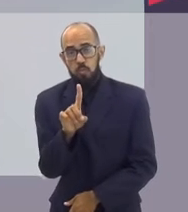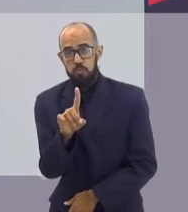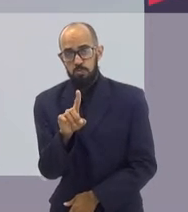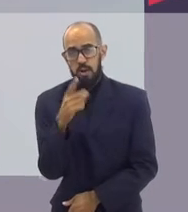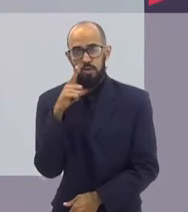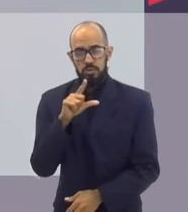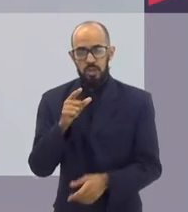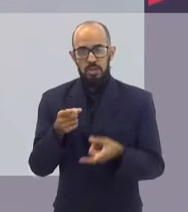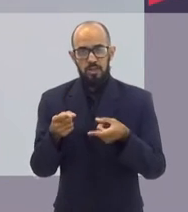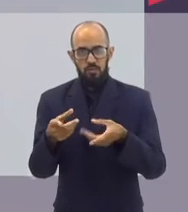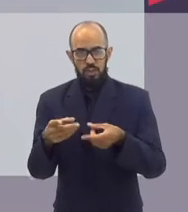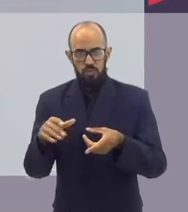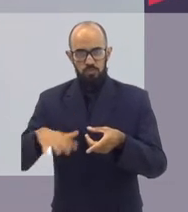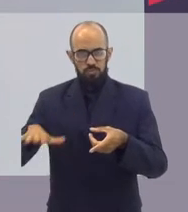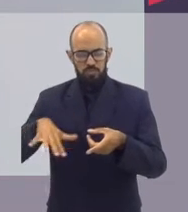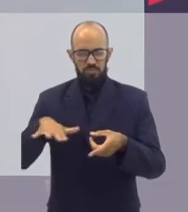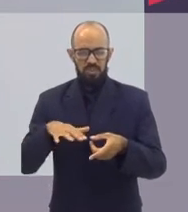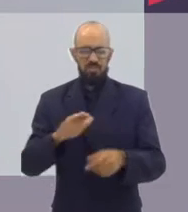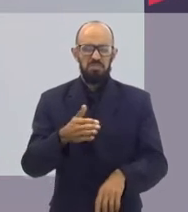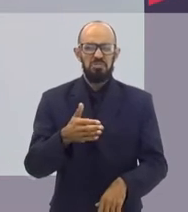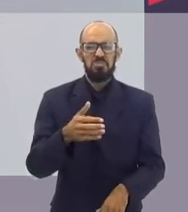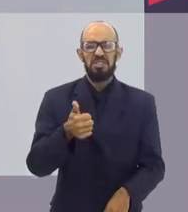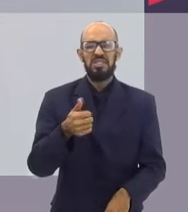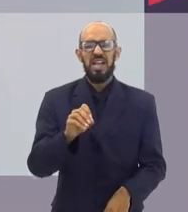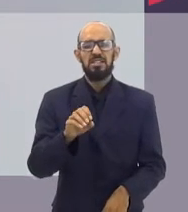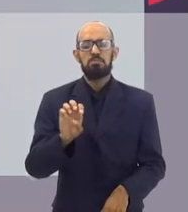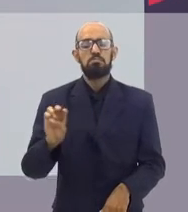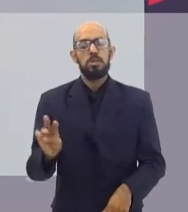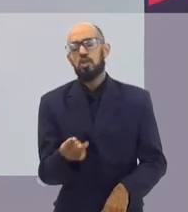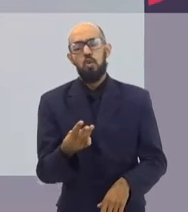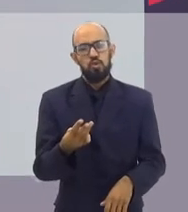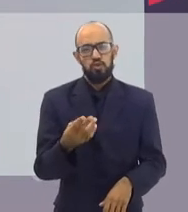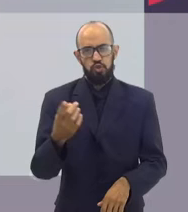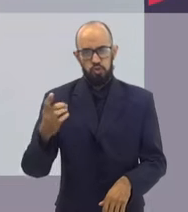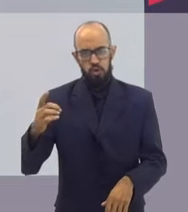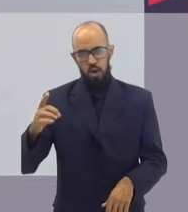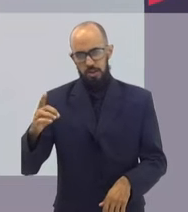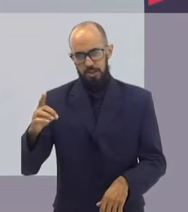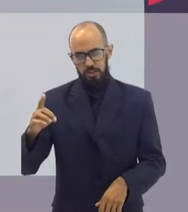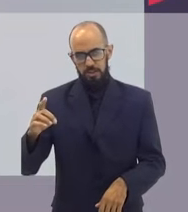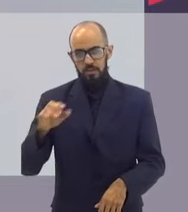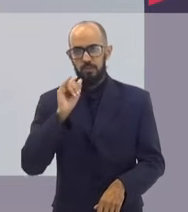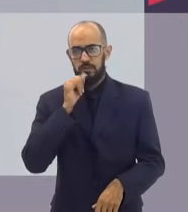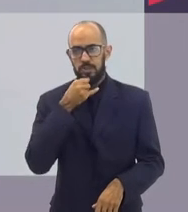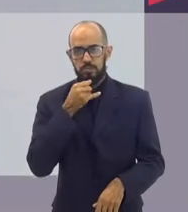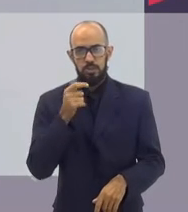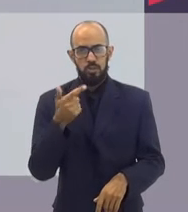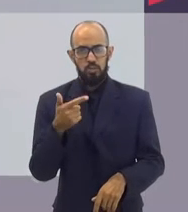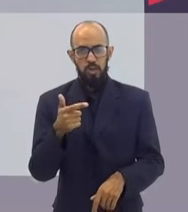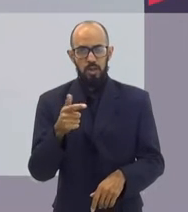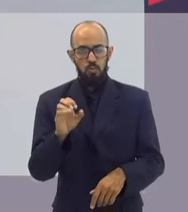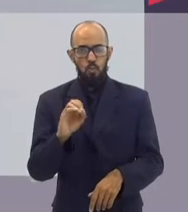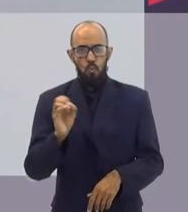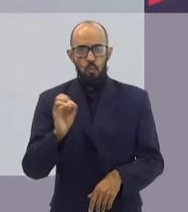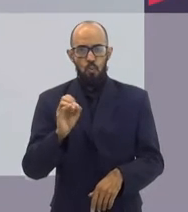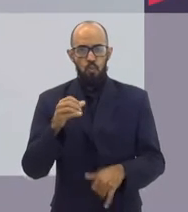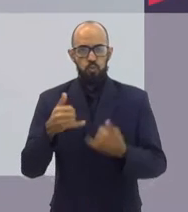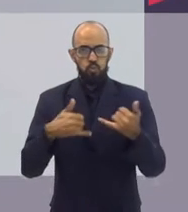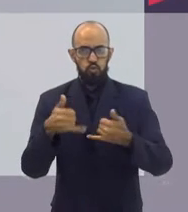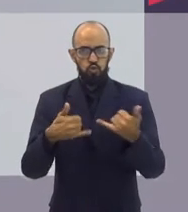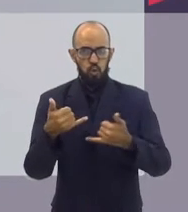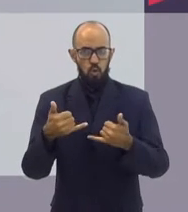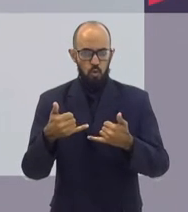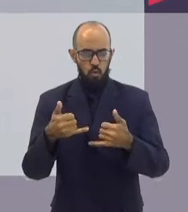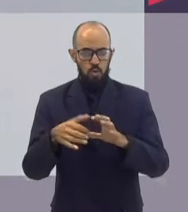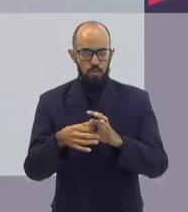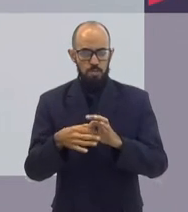de 10 bilhões de dólares. Enfim, e infelizmente não tem assim nenhum jogo